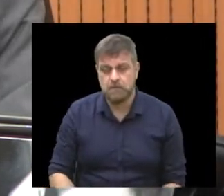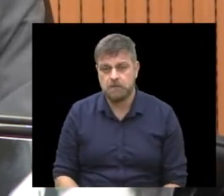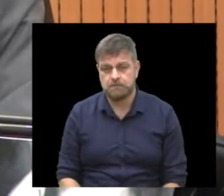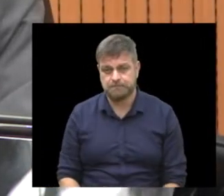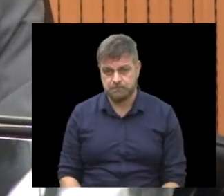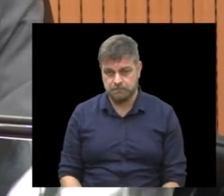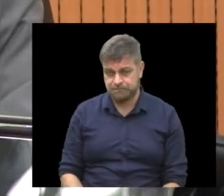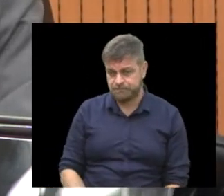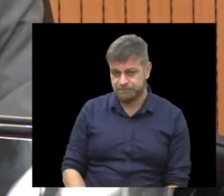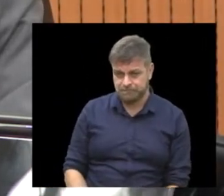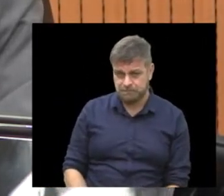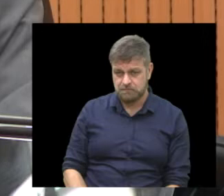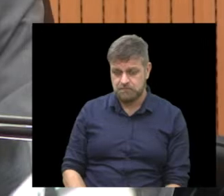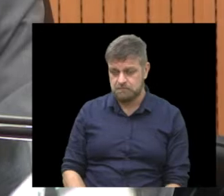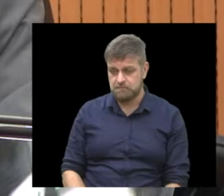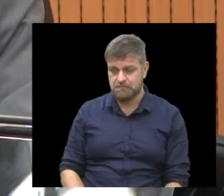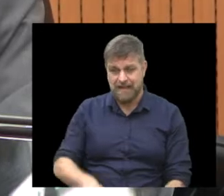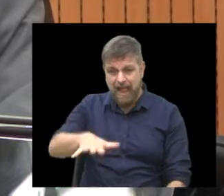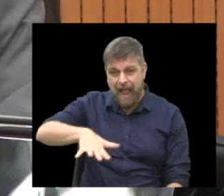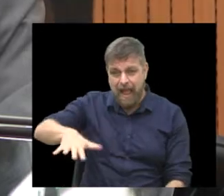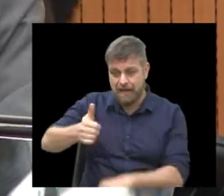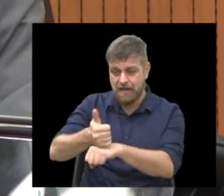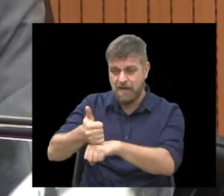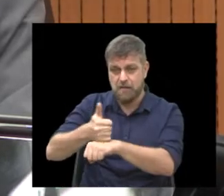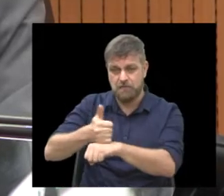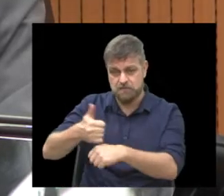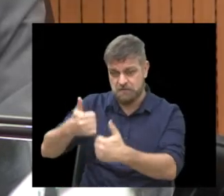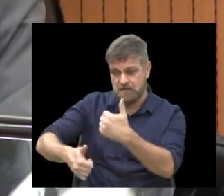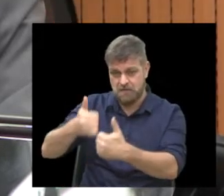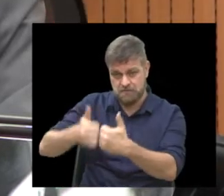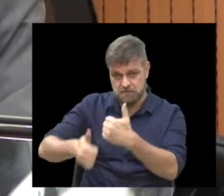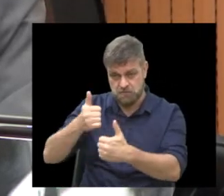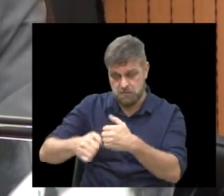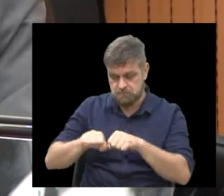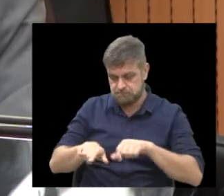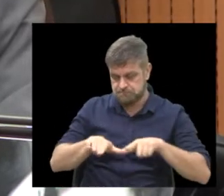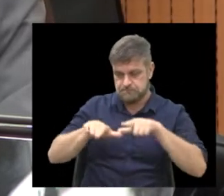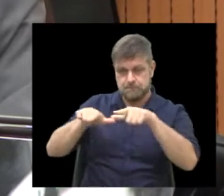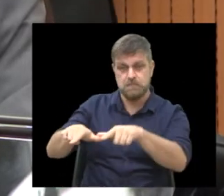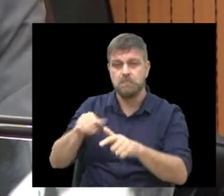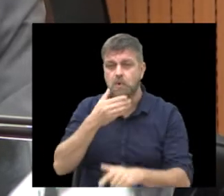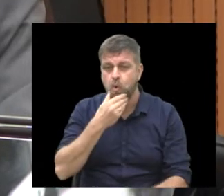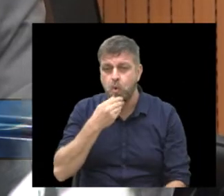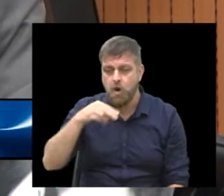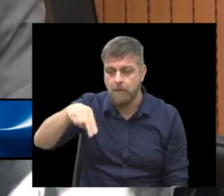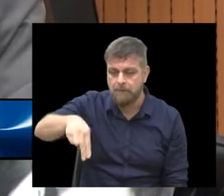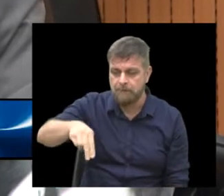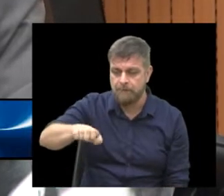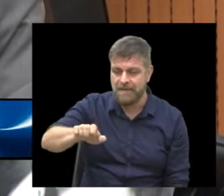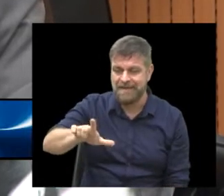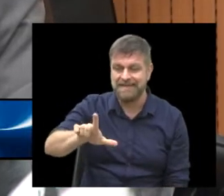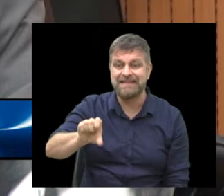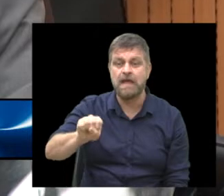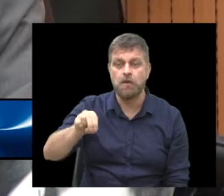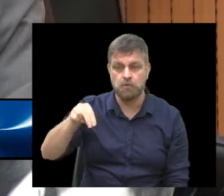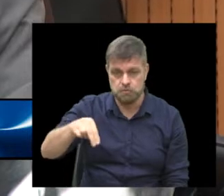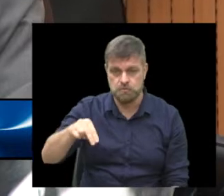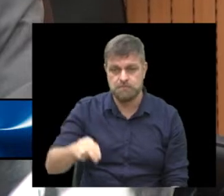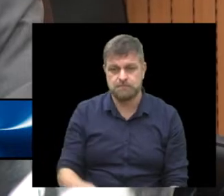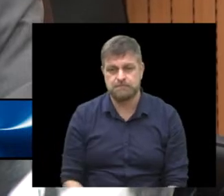que concede diploma de mérito esportivo Sérgio José Salvucci a Nelson de Freitas Leitão Filho.